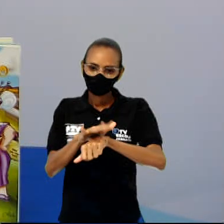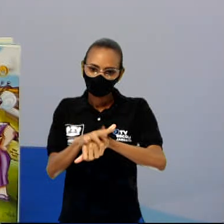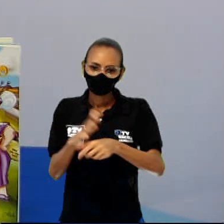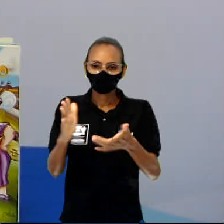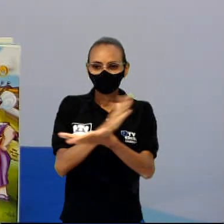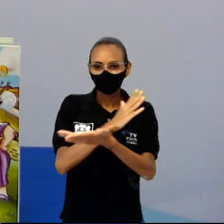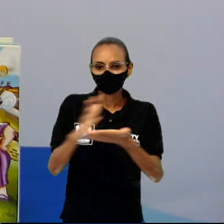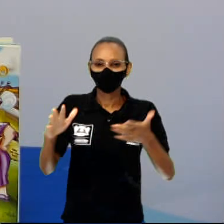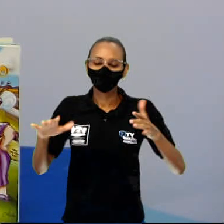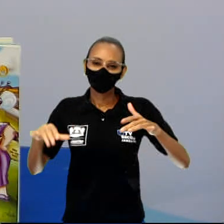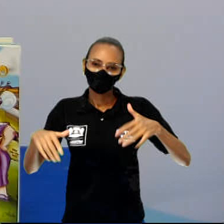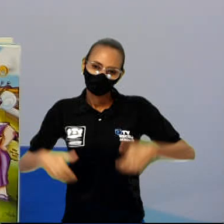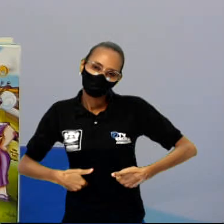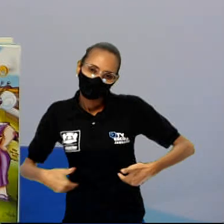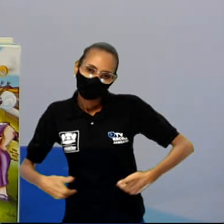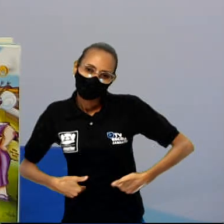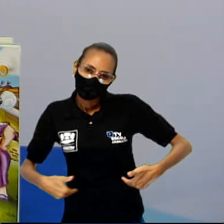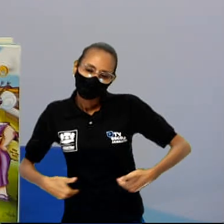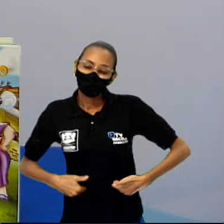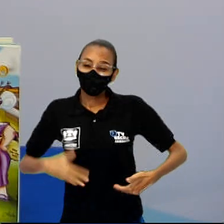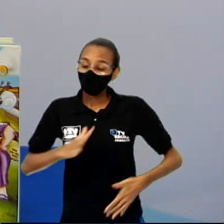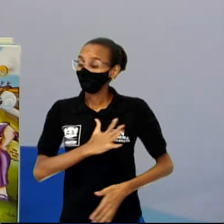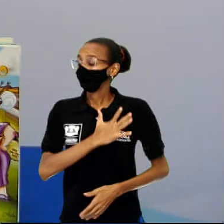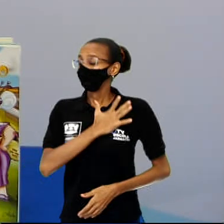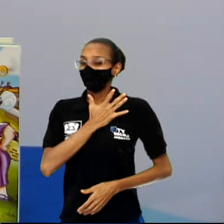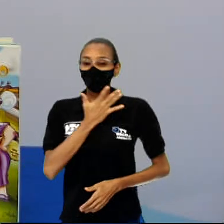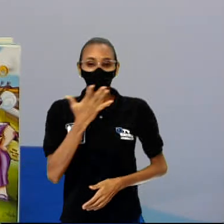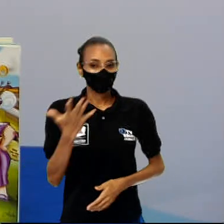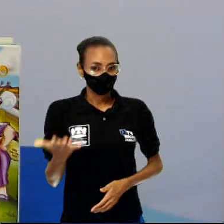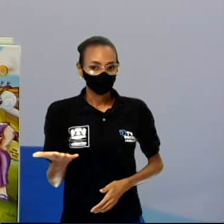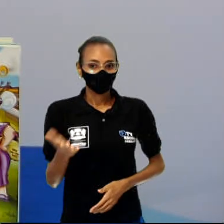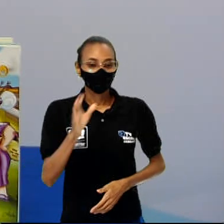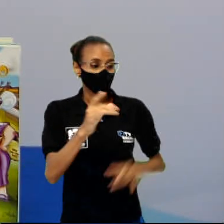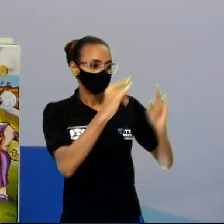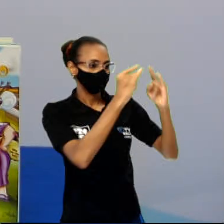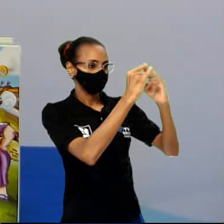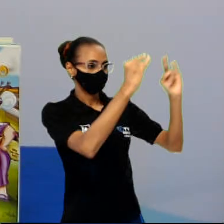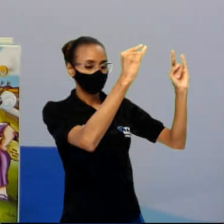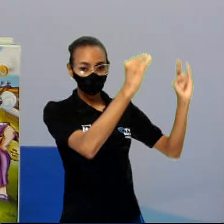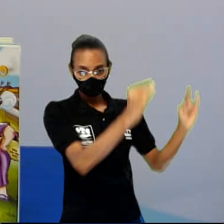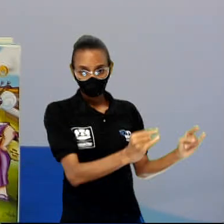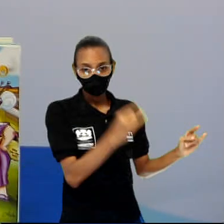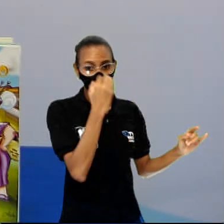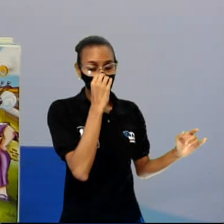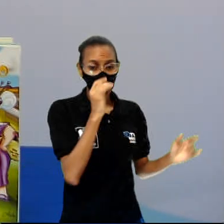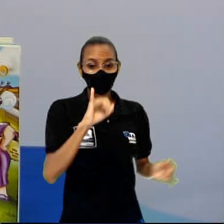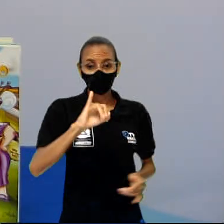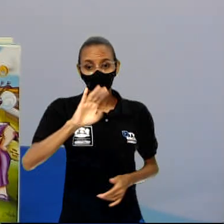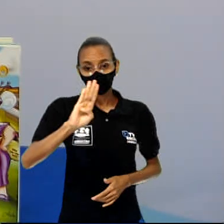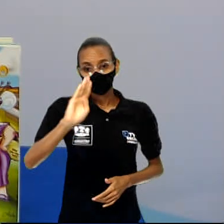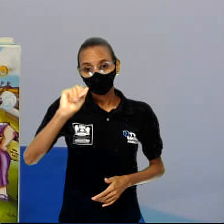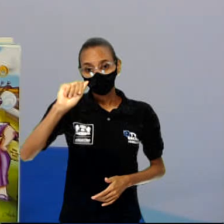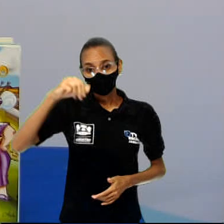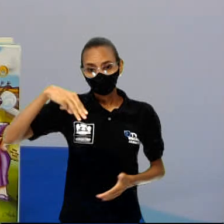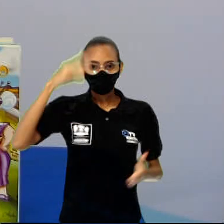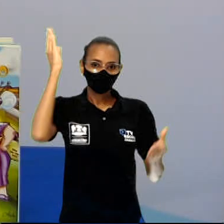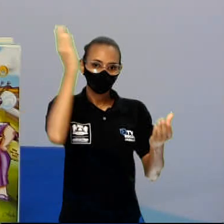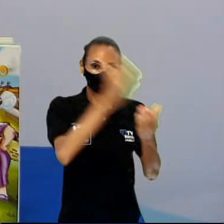fome, era terrível aquilo ali. O IBAMA multou o circo, libertou os animais e o Mico